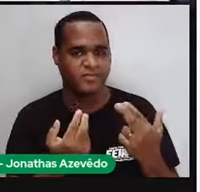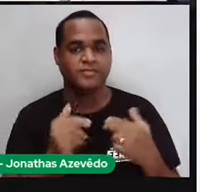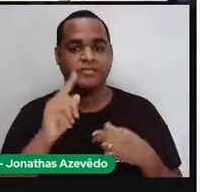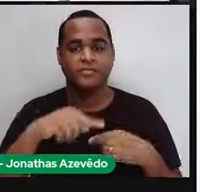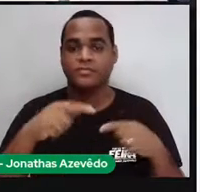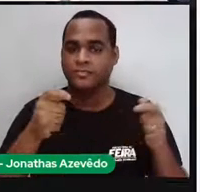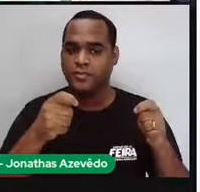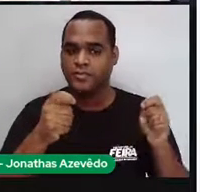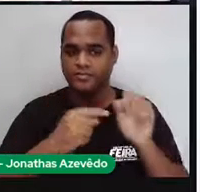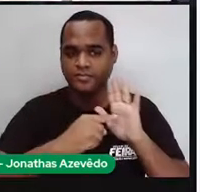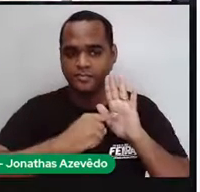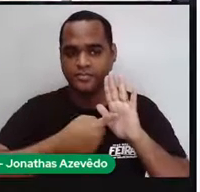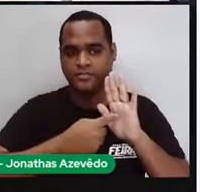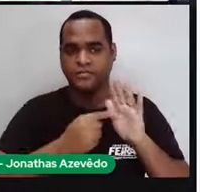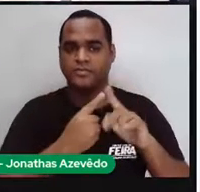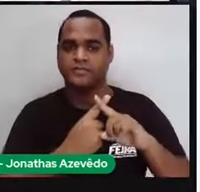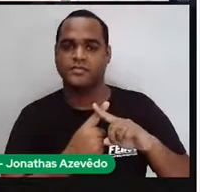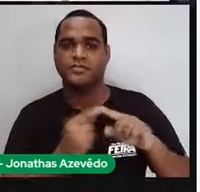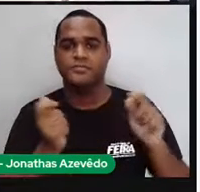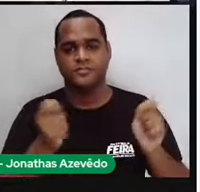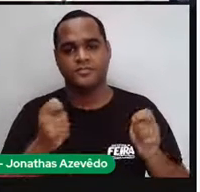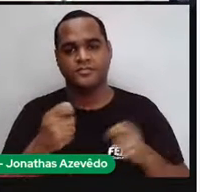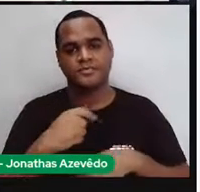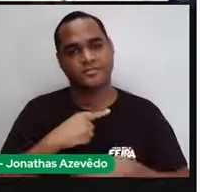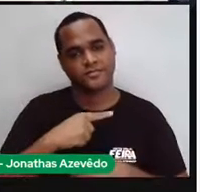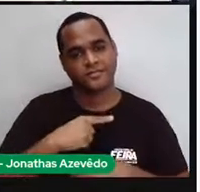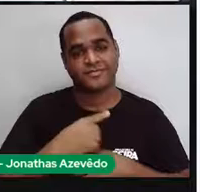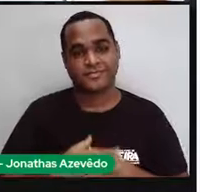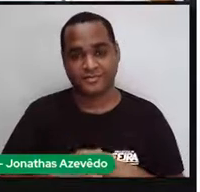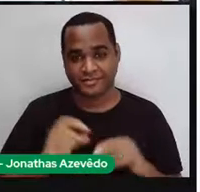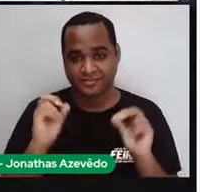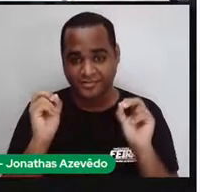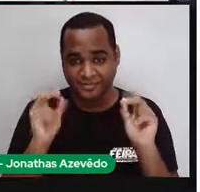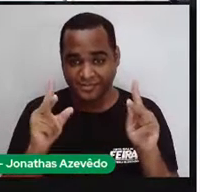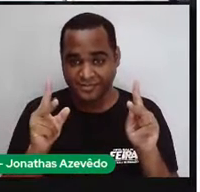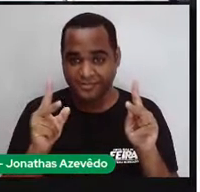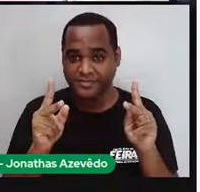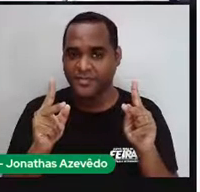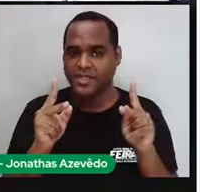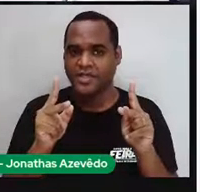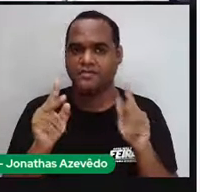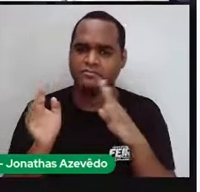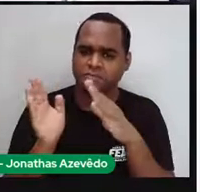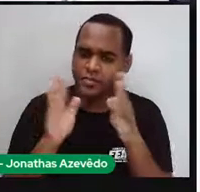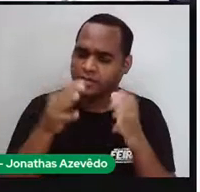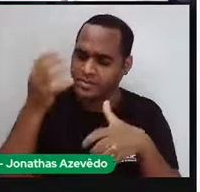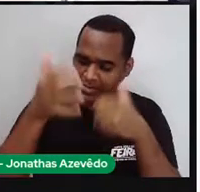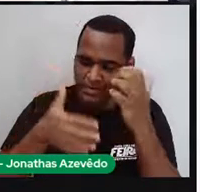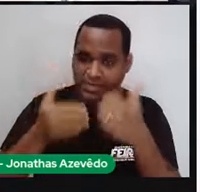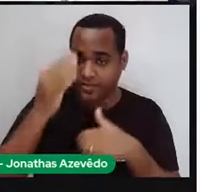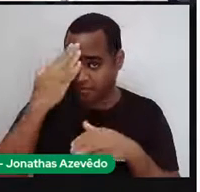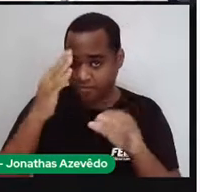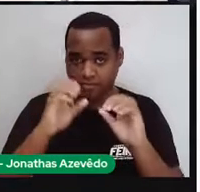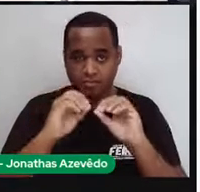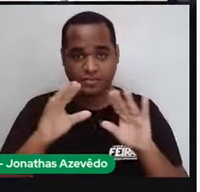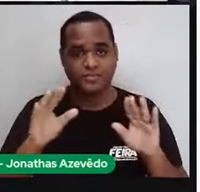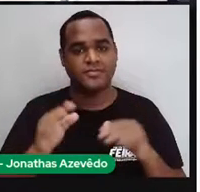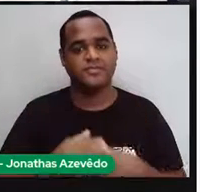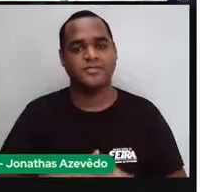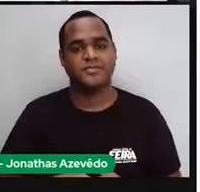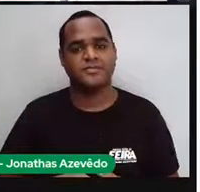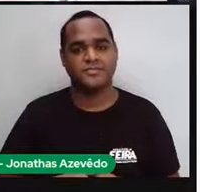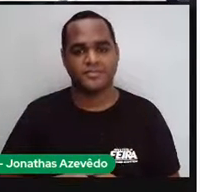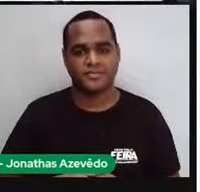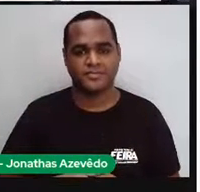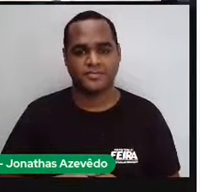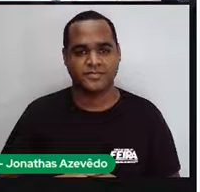ali é uma conta de vezes que a gente precisa fazer beleza Será que até aqui foi tudo bem bom então vamos fazer